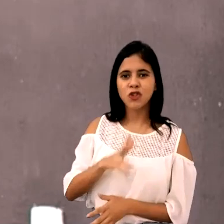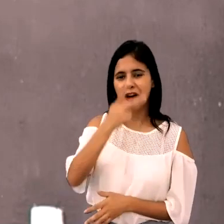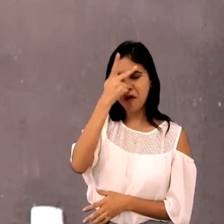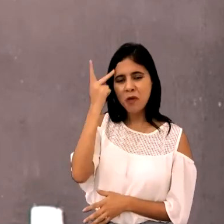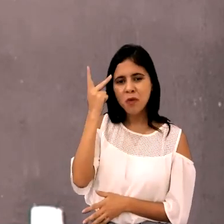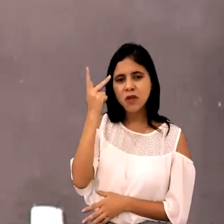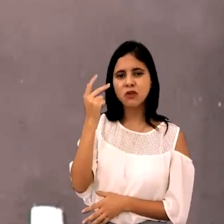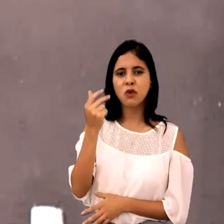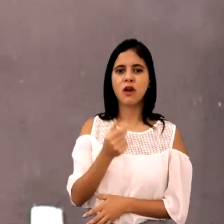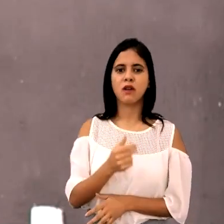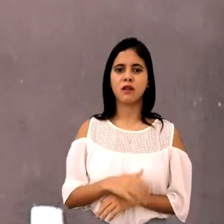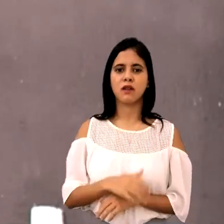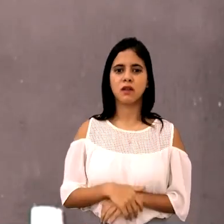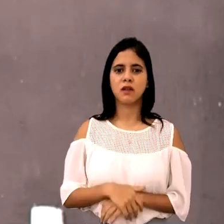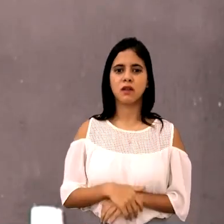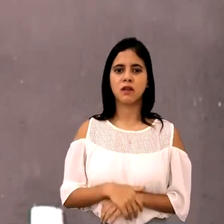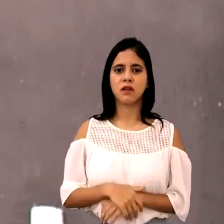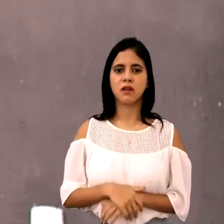condição.